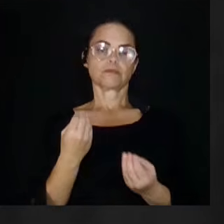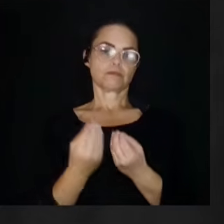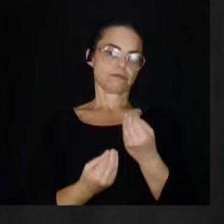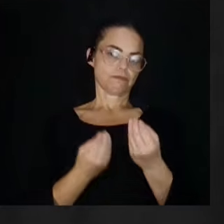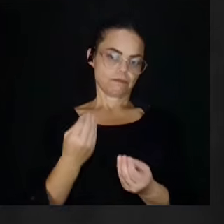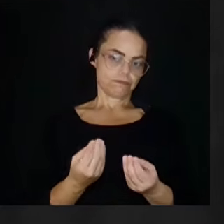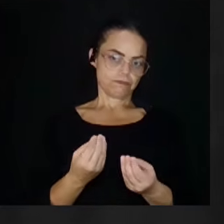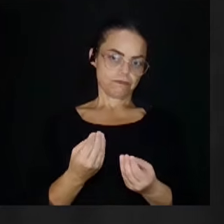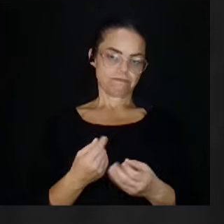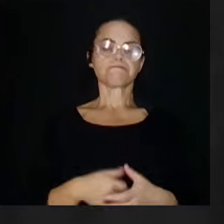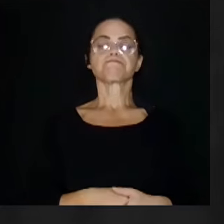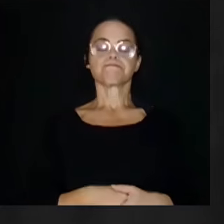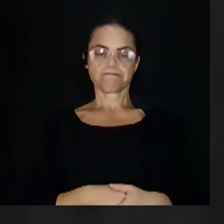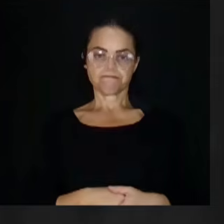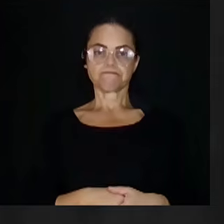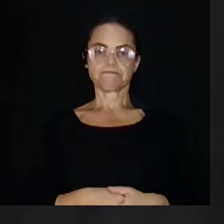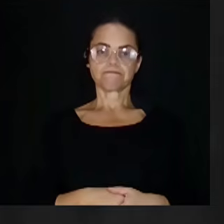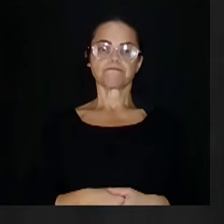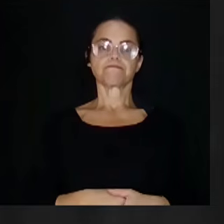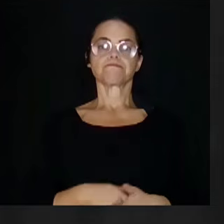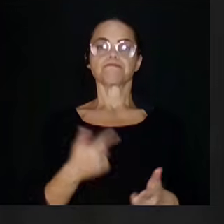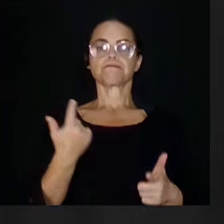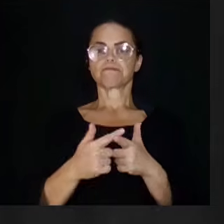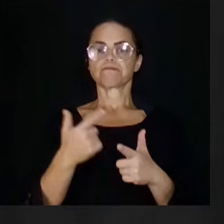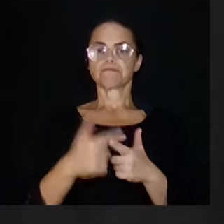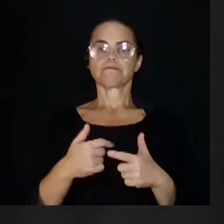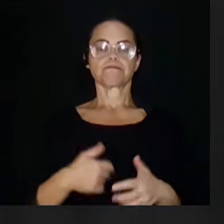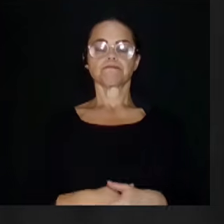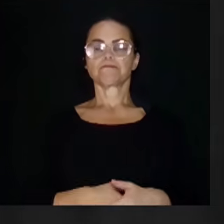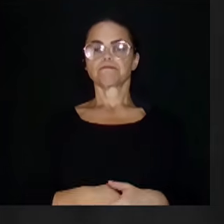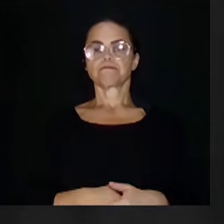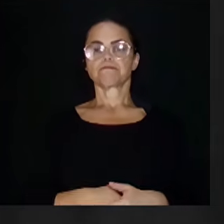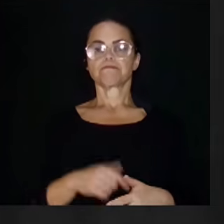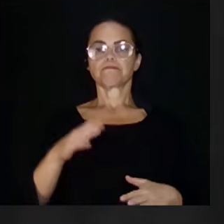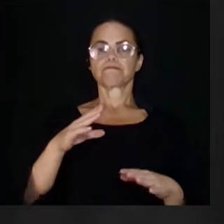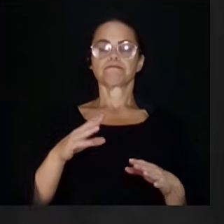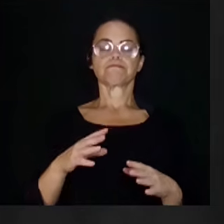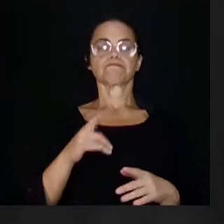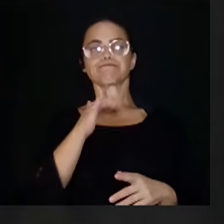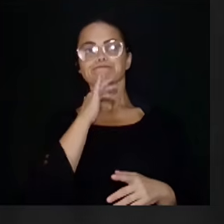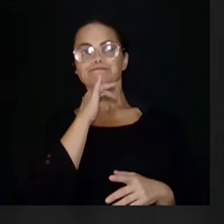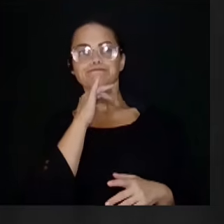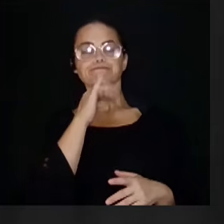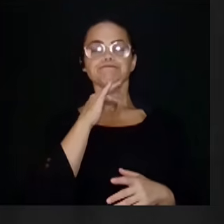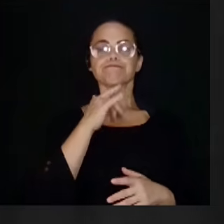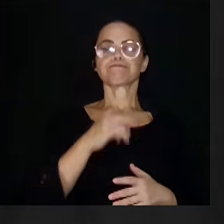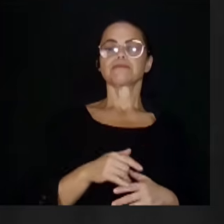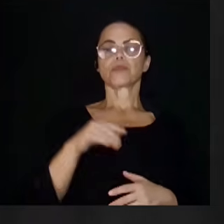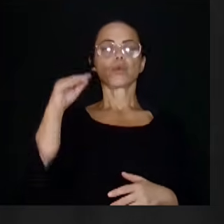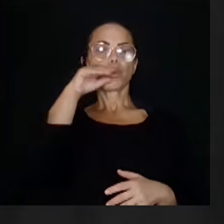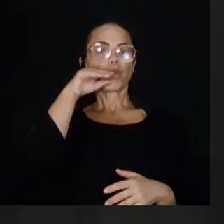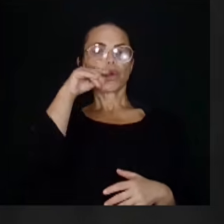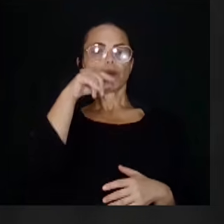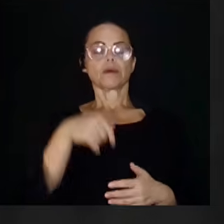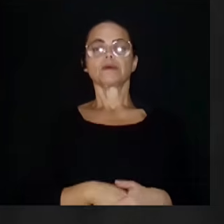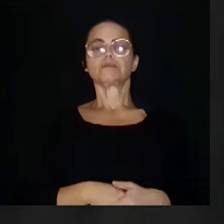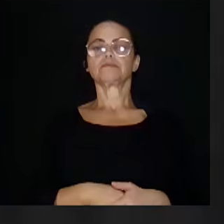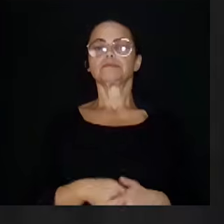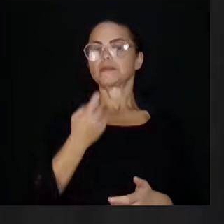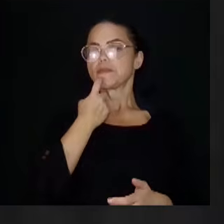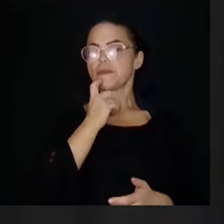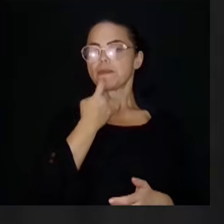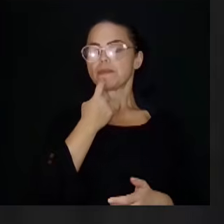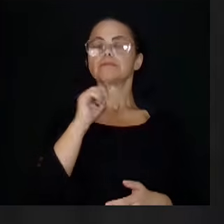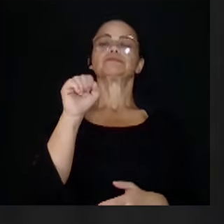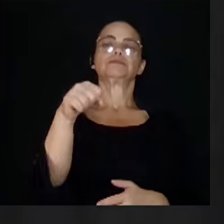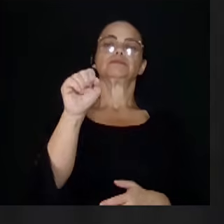mecanismo, né? Porque não é de todo ruim. Às vezes o funcionário fala, olha, a prefeitura de Campinas nada funciona. Funciona. E